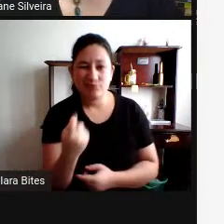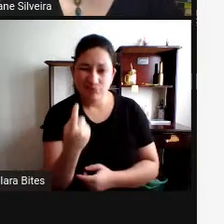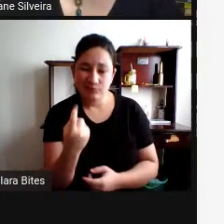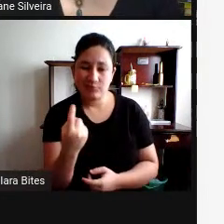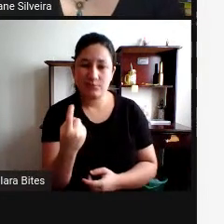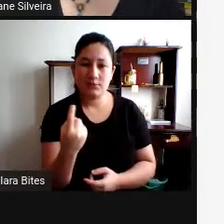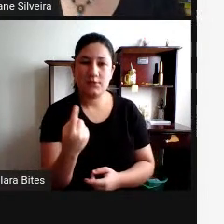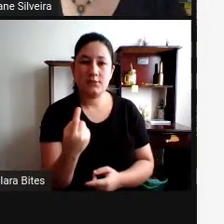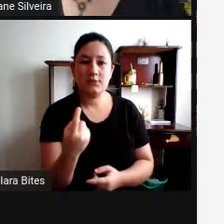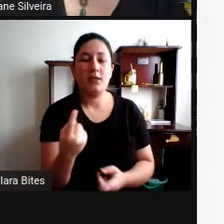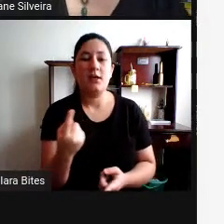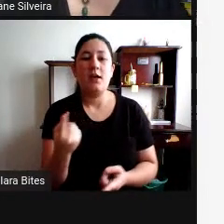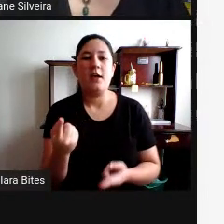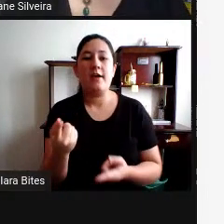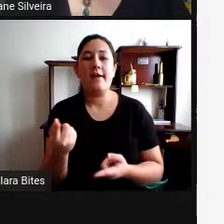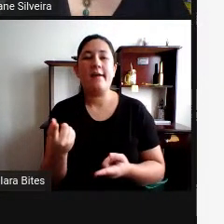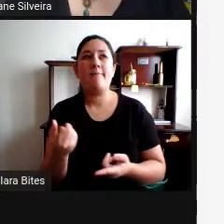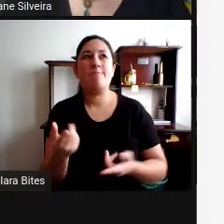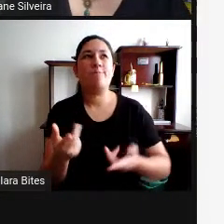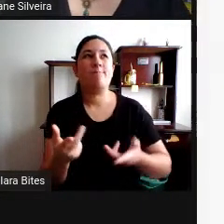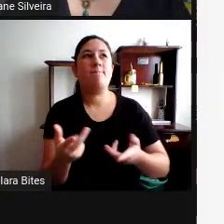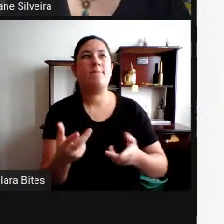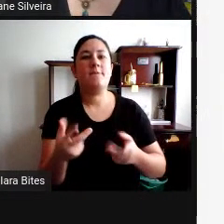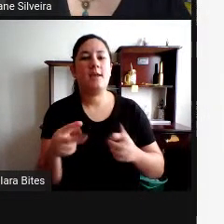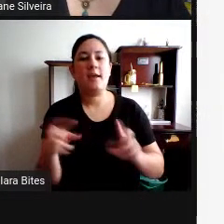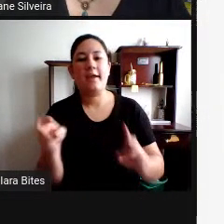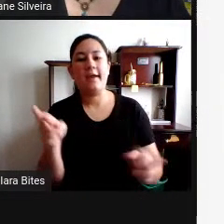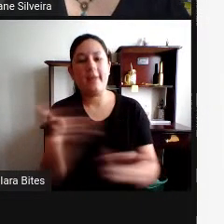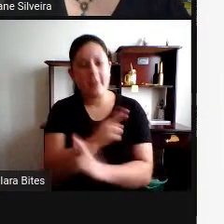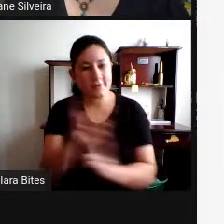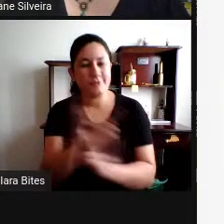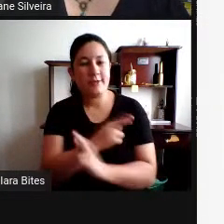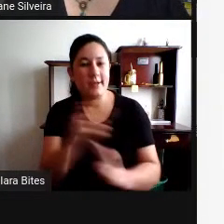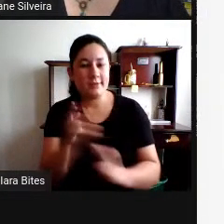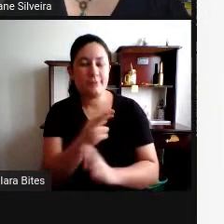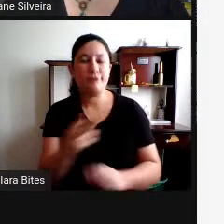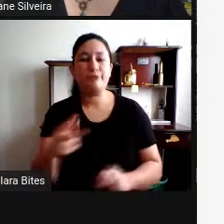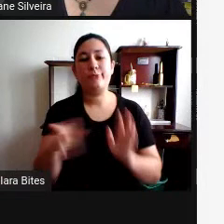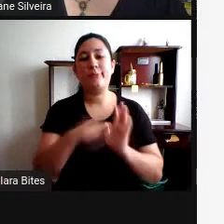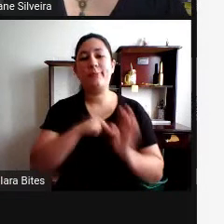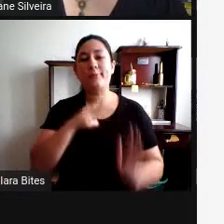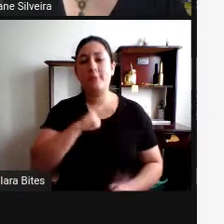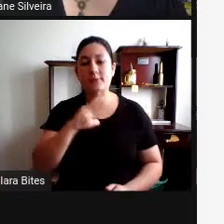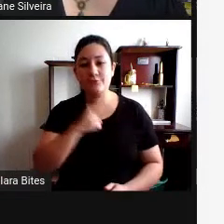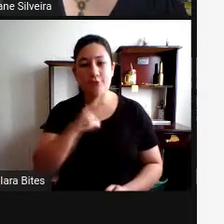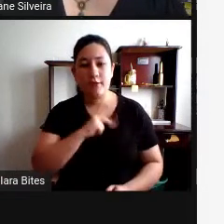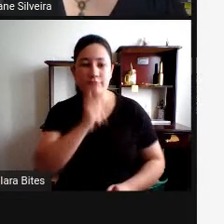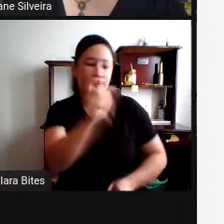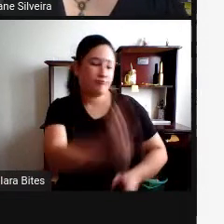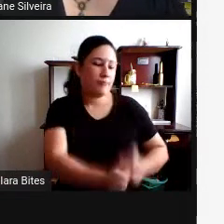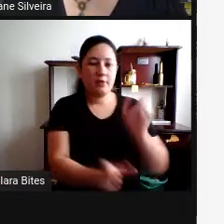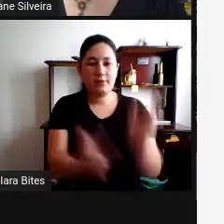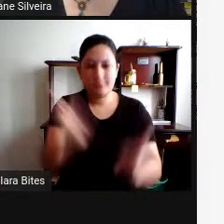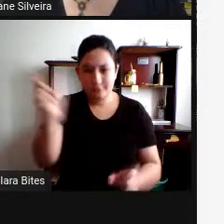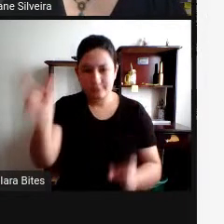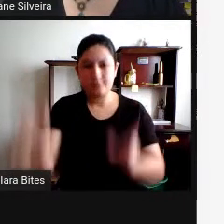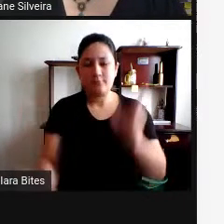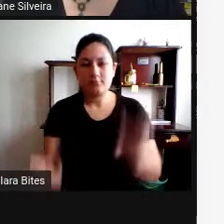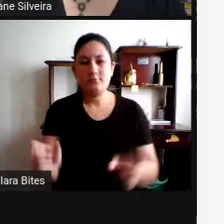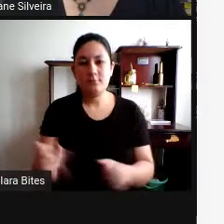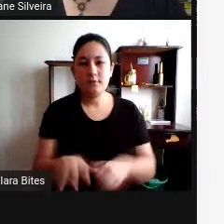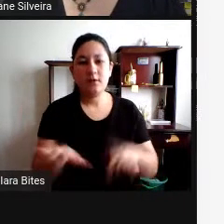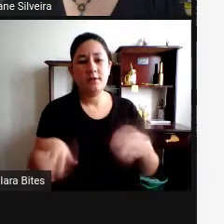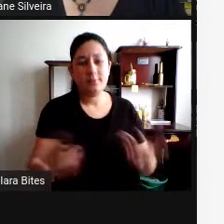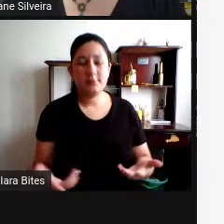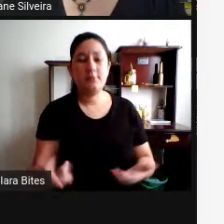ser relevantes para a constituição de um linguista e é um pouco nessa direção que o retrato do linguista quando